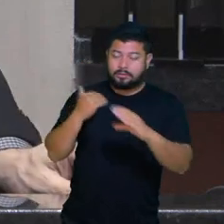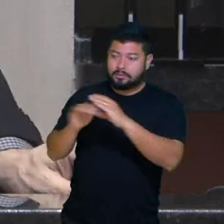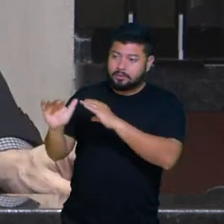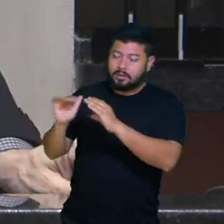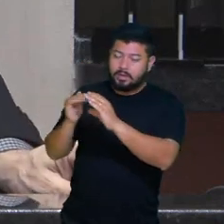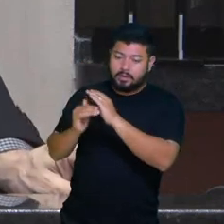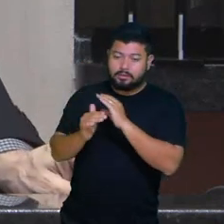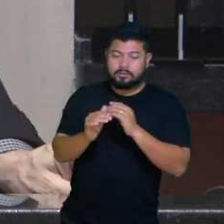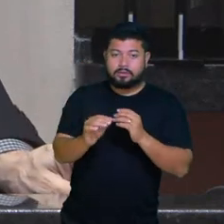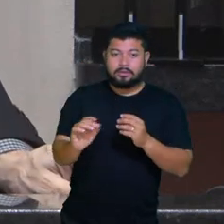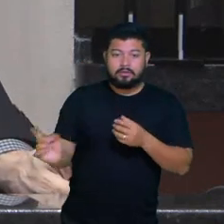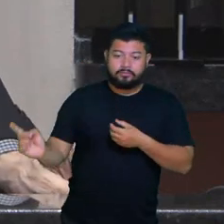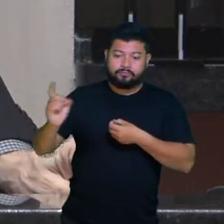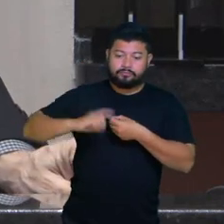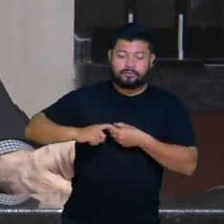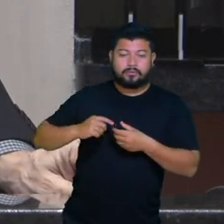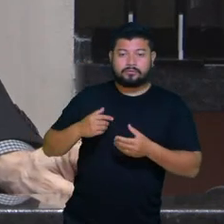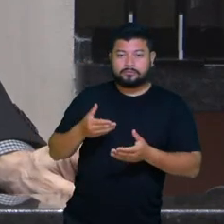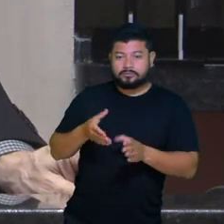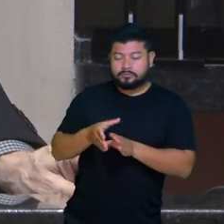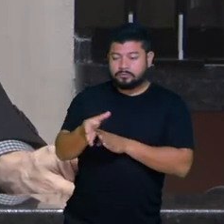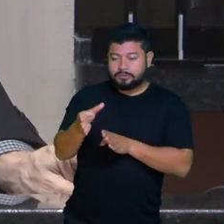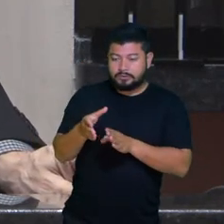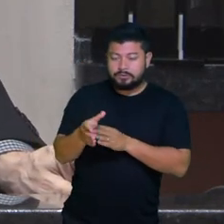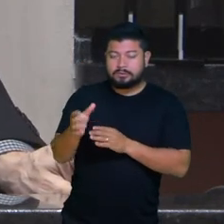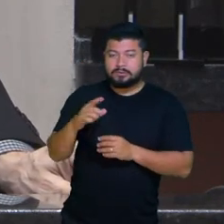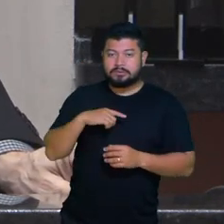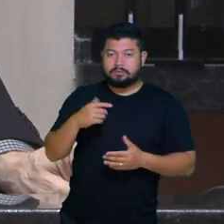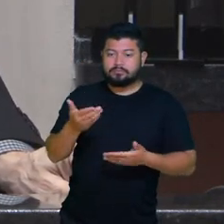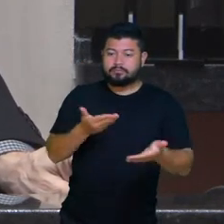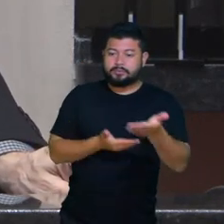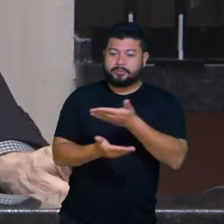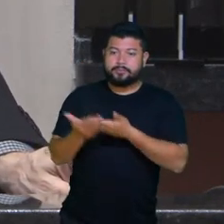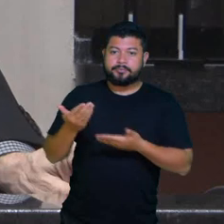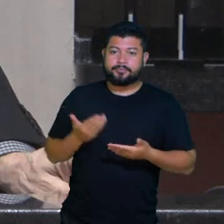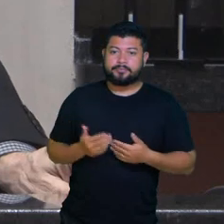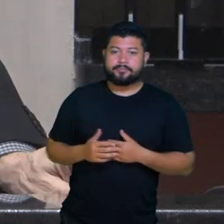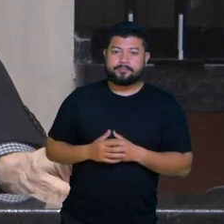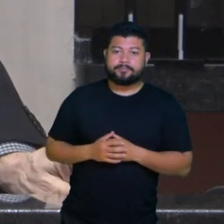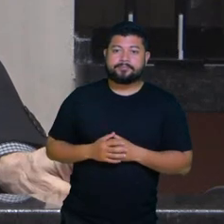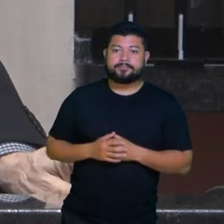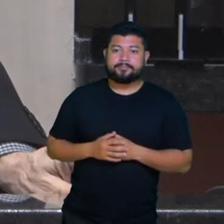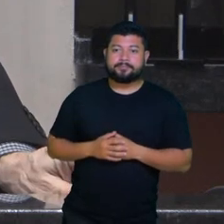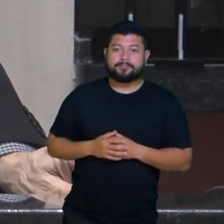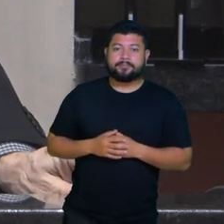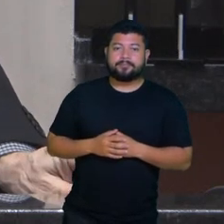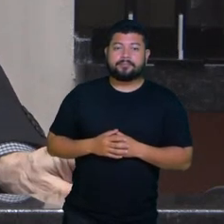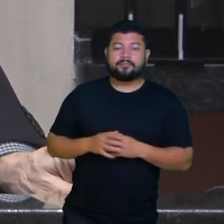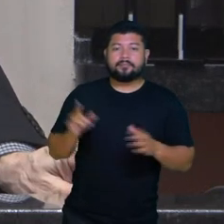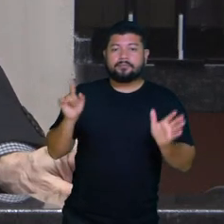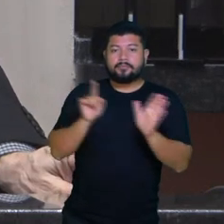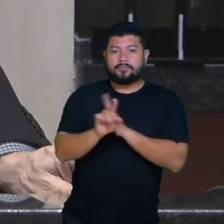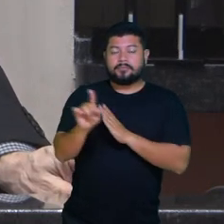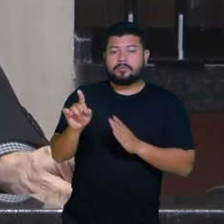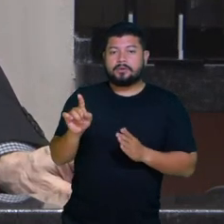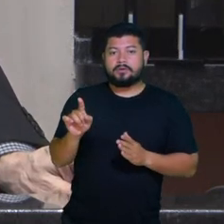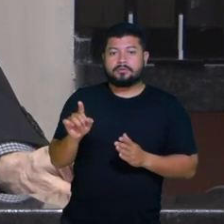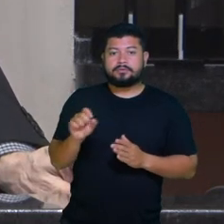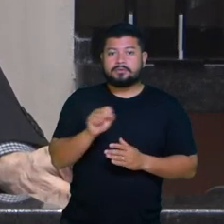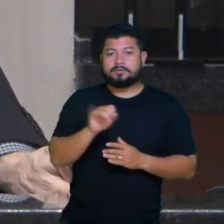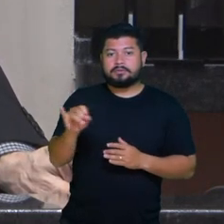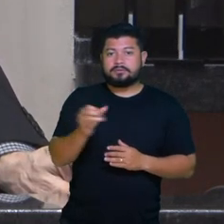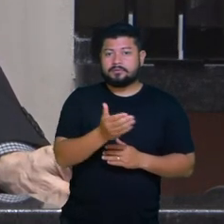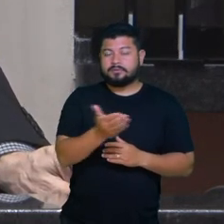eh vai sendo vai surgindo a questão isso então eu pergunto se com essas